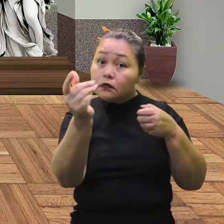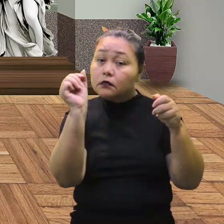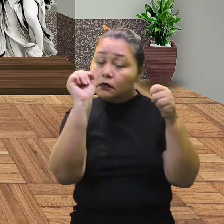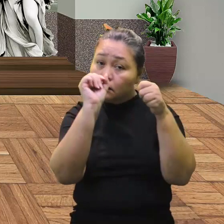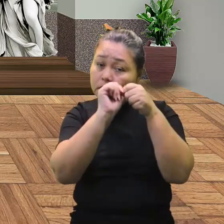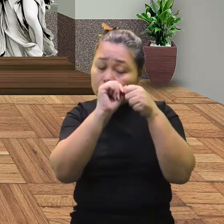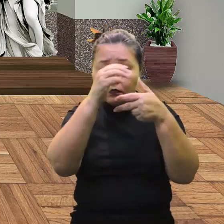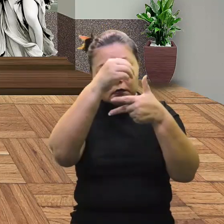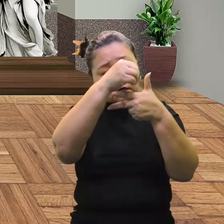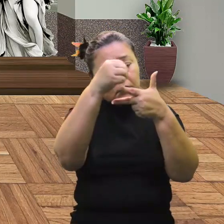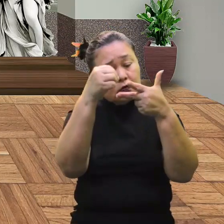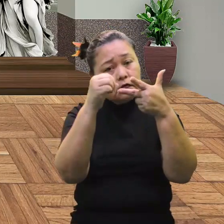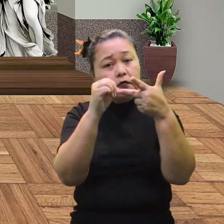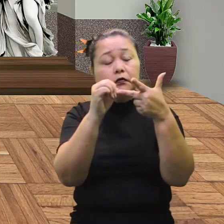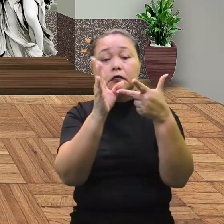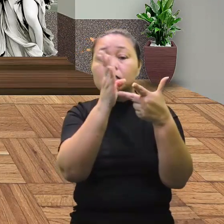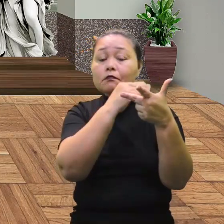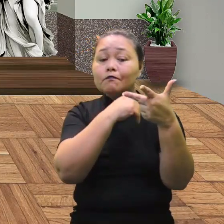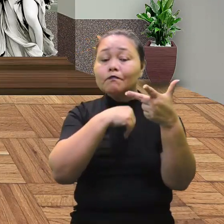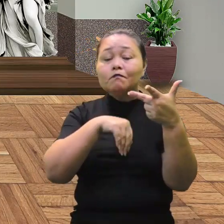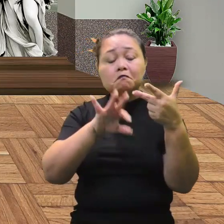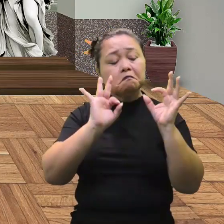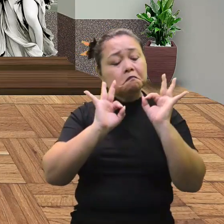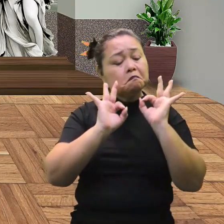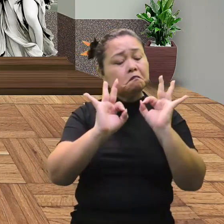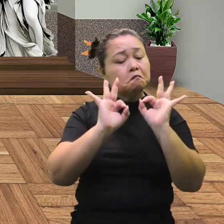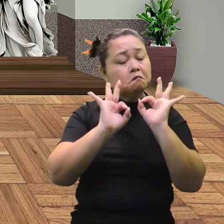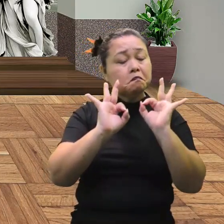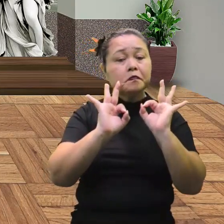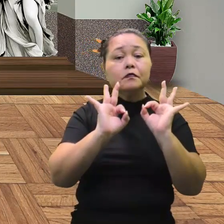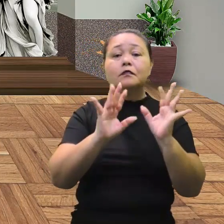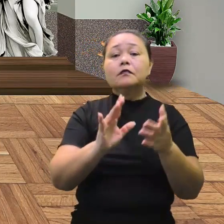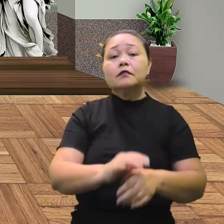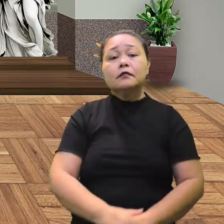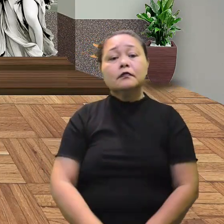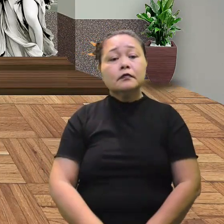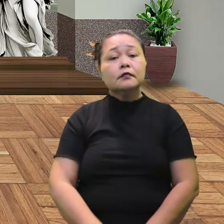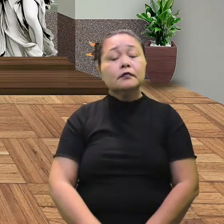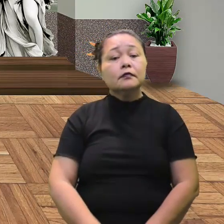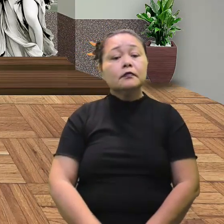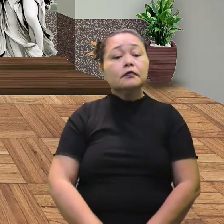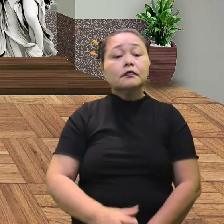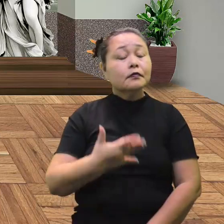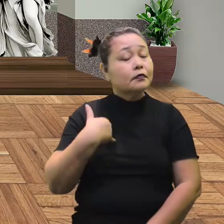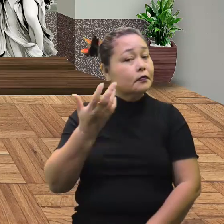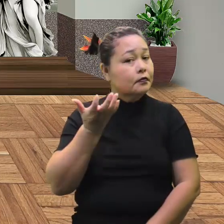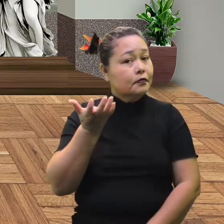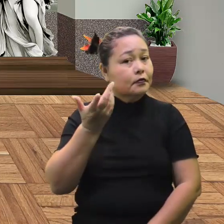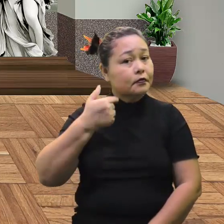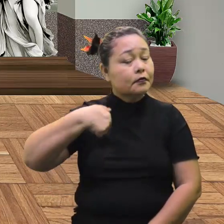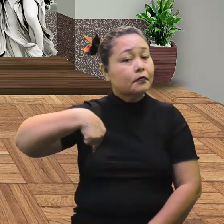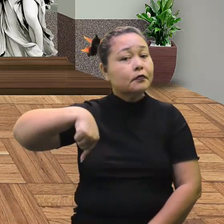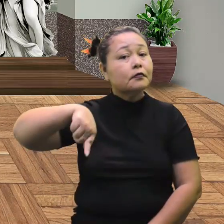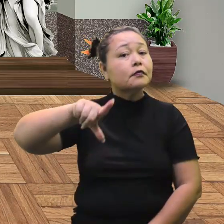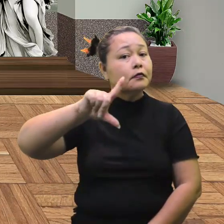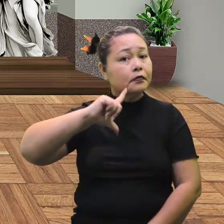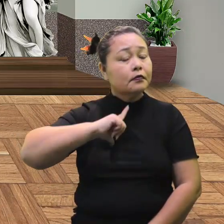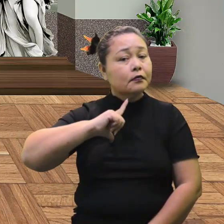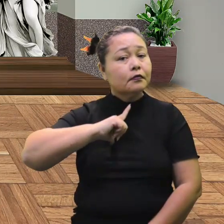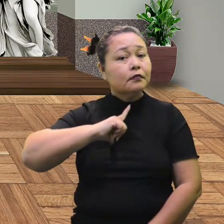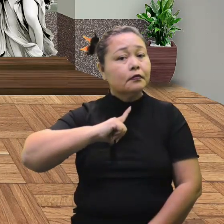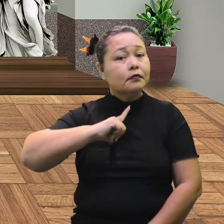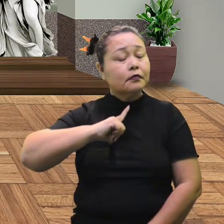vocês façam o Enem de excelência, o Enem top das galáxias. Eu espero que nós